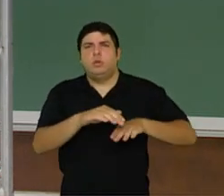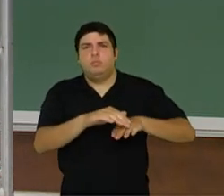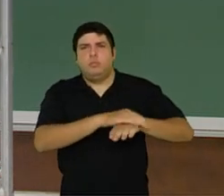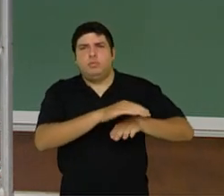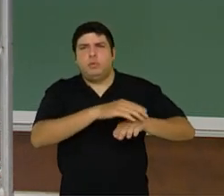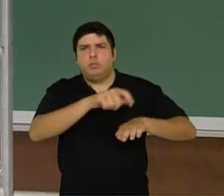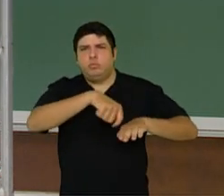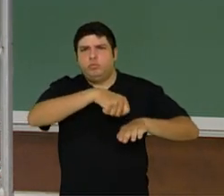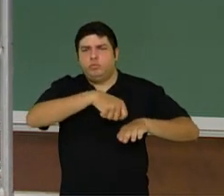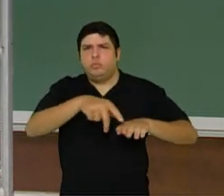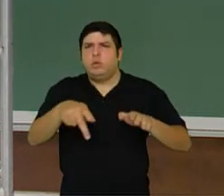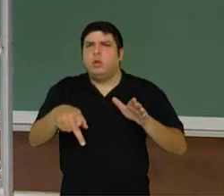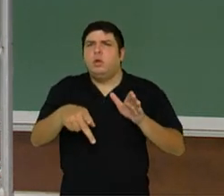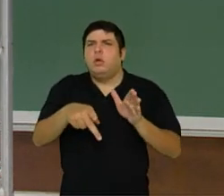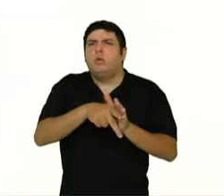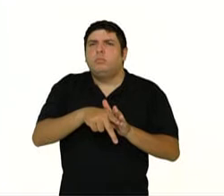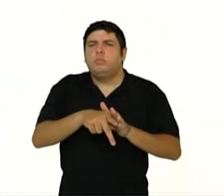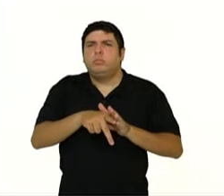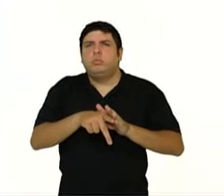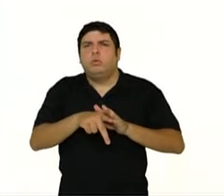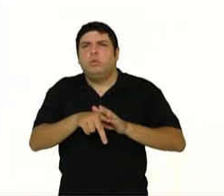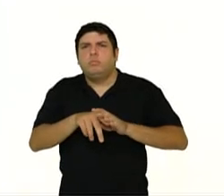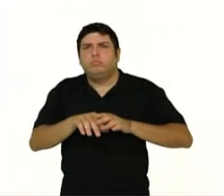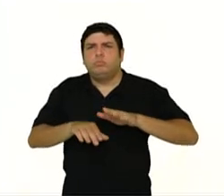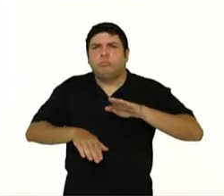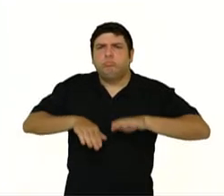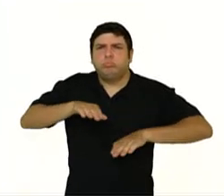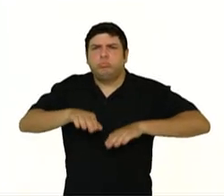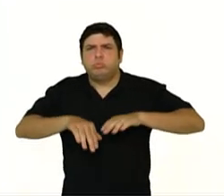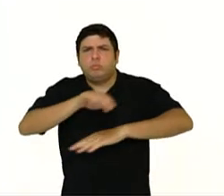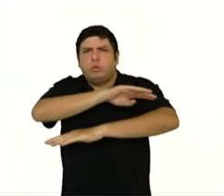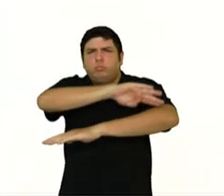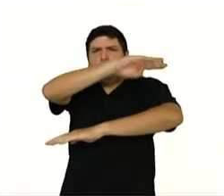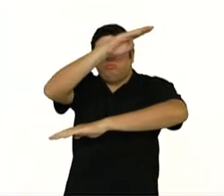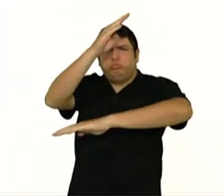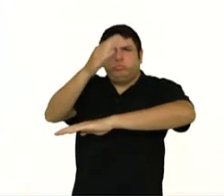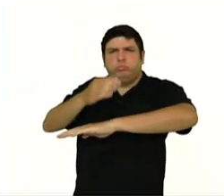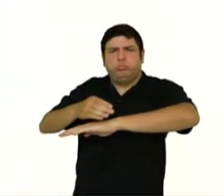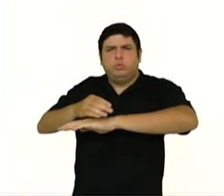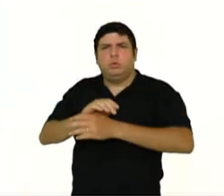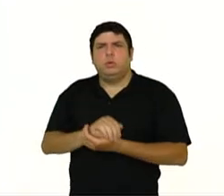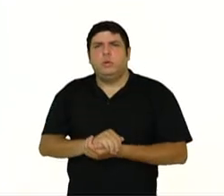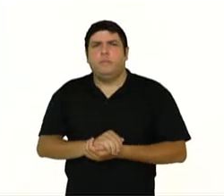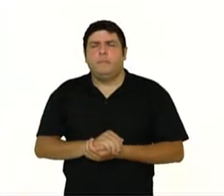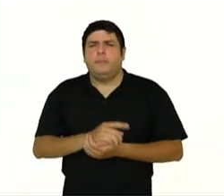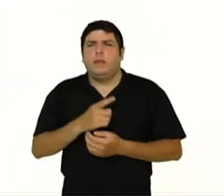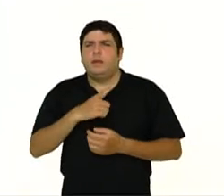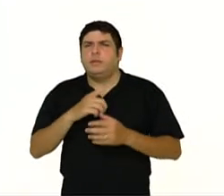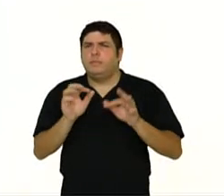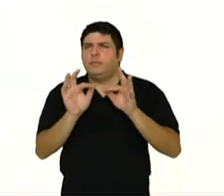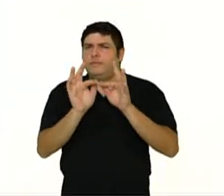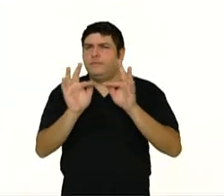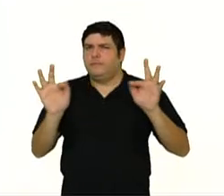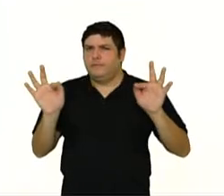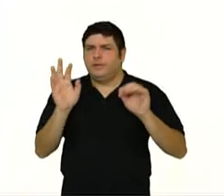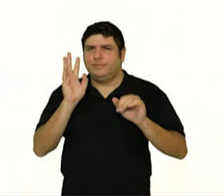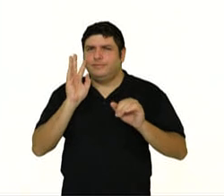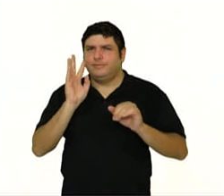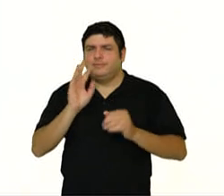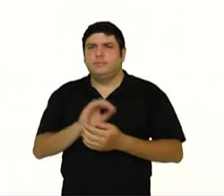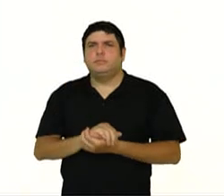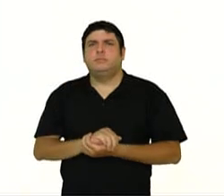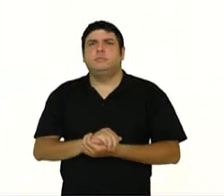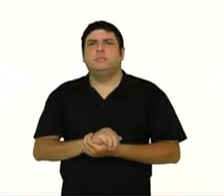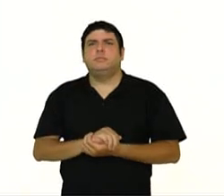para trilha, né? Timberland. E aqui a gente tem uma frase muito interessante.